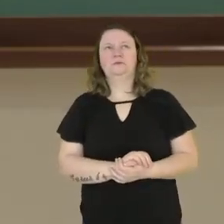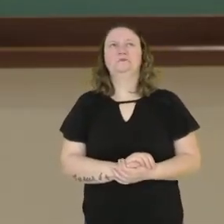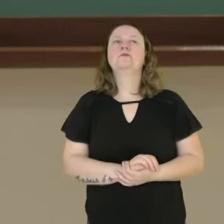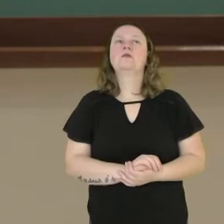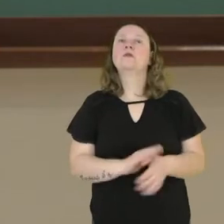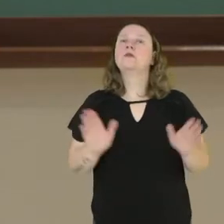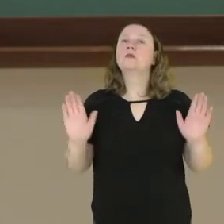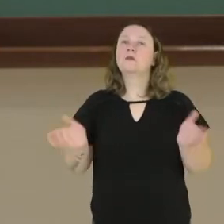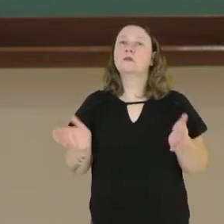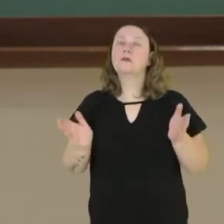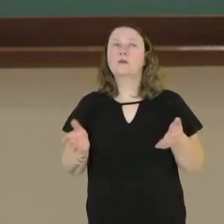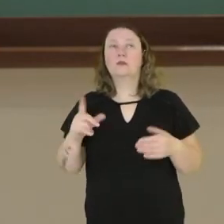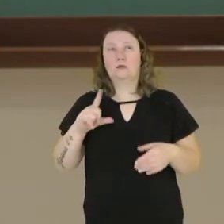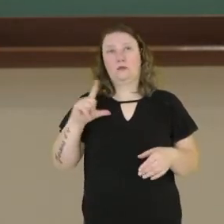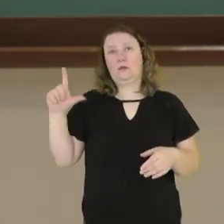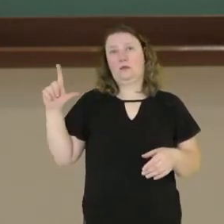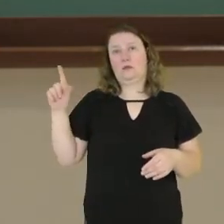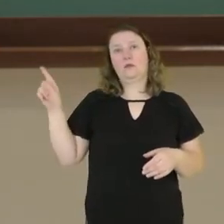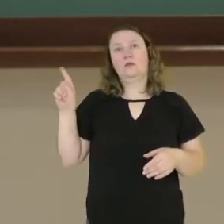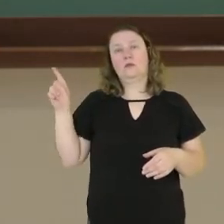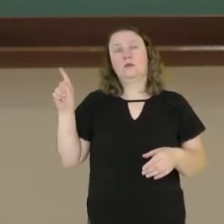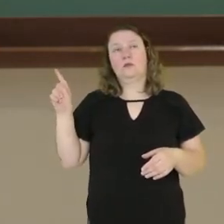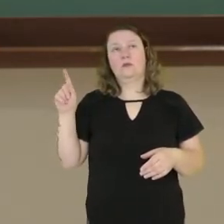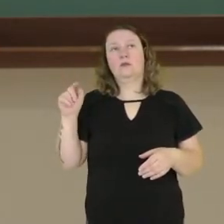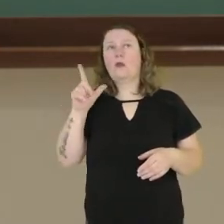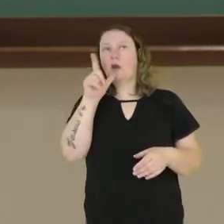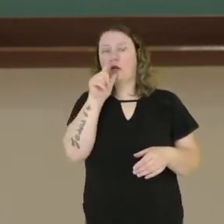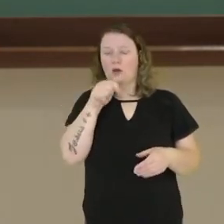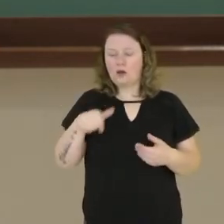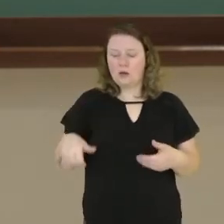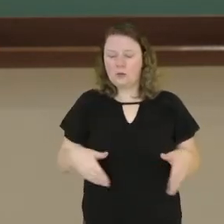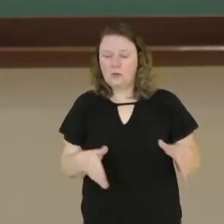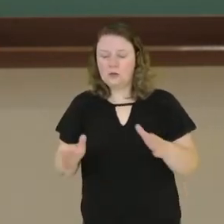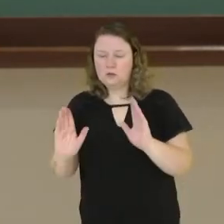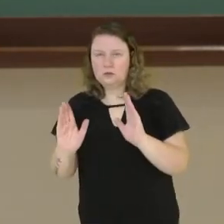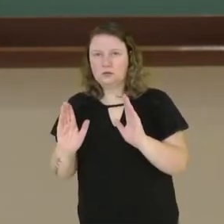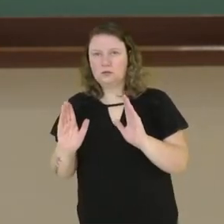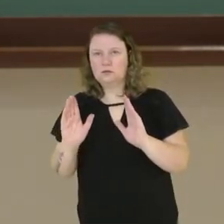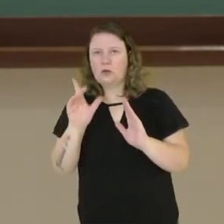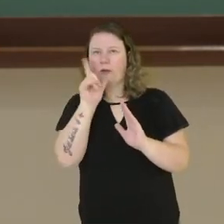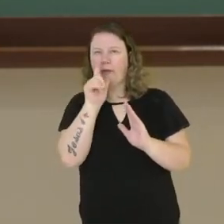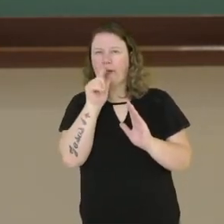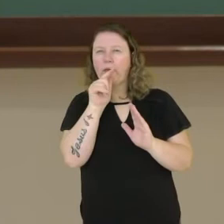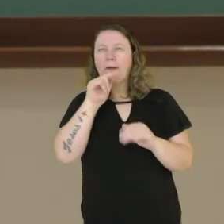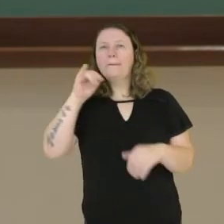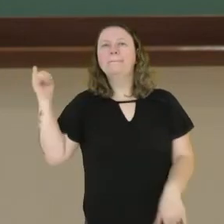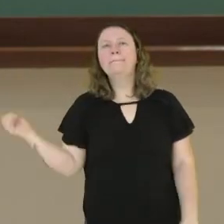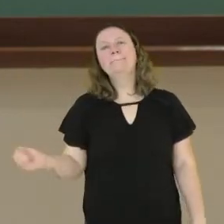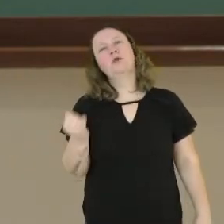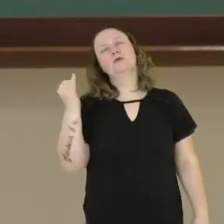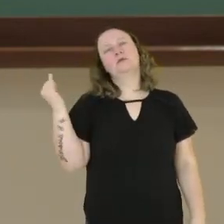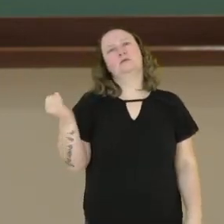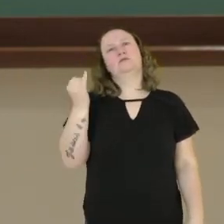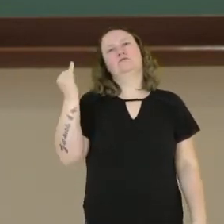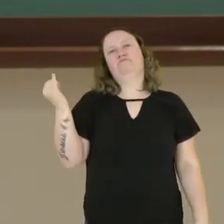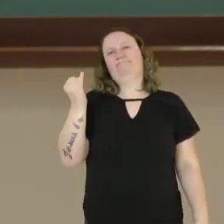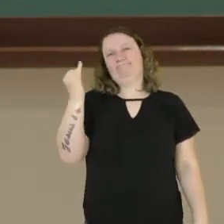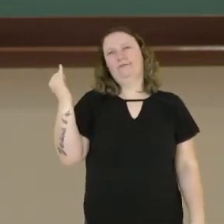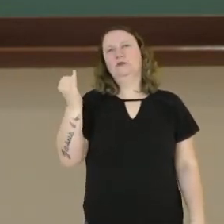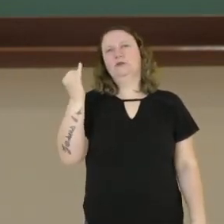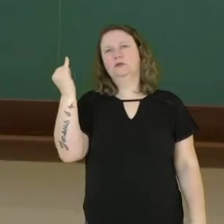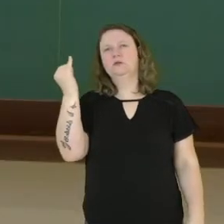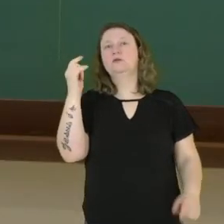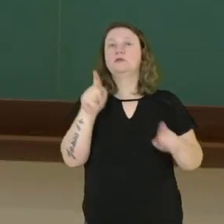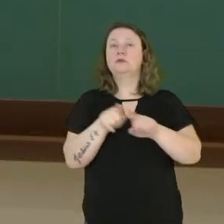Bom, aqui a gente tem um mapa da bacia do Rio do Prata, que era esse rio importante que fazia então